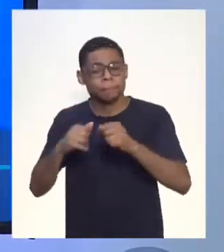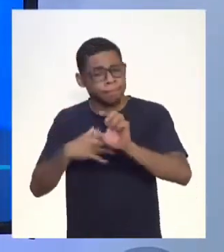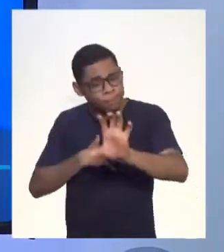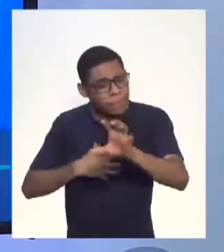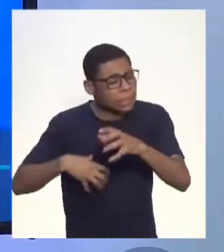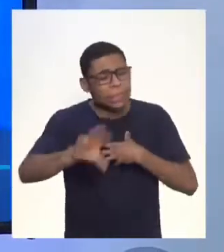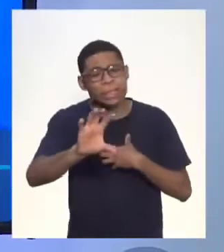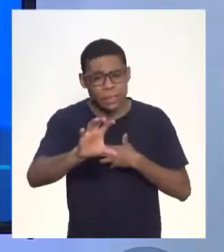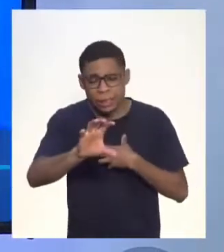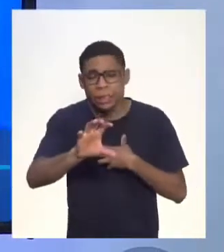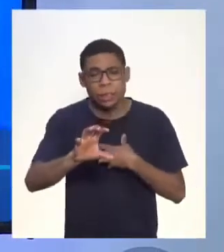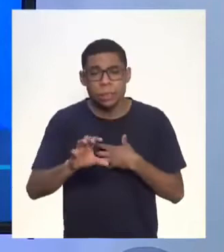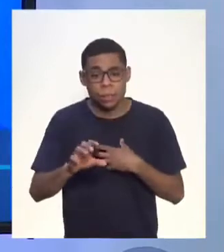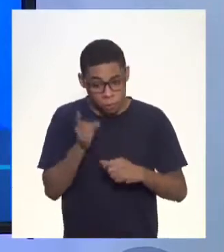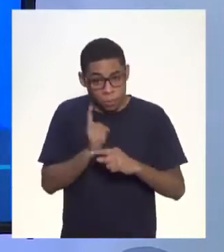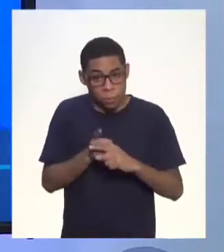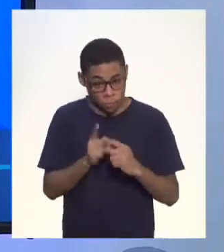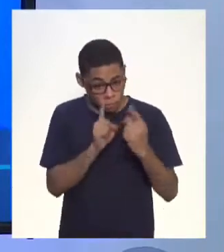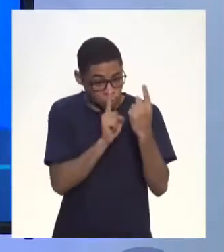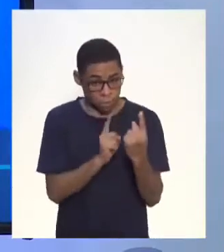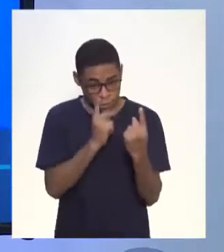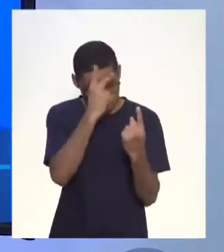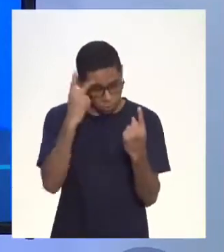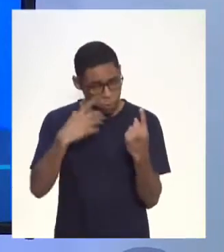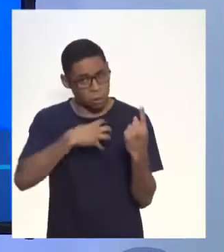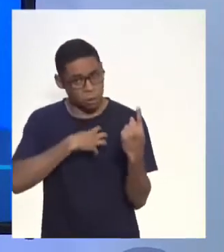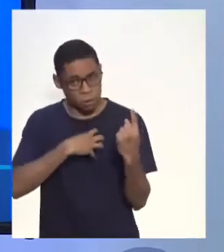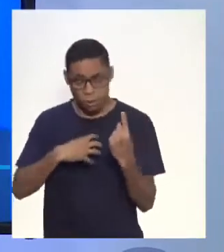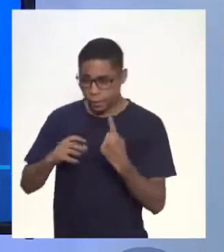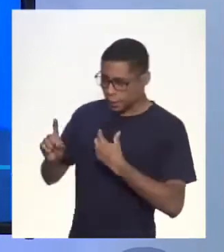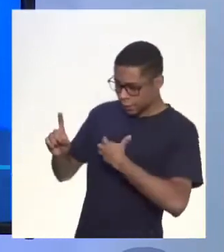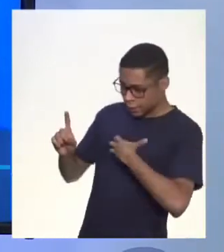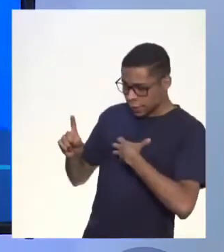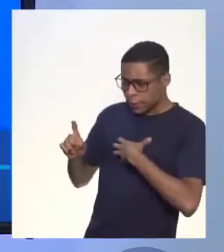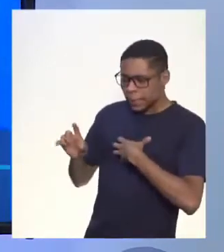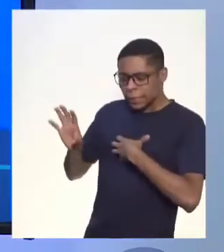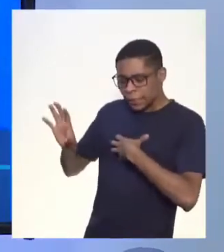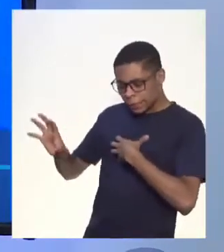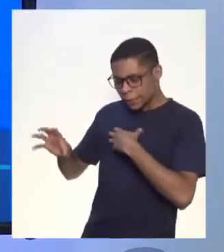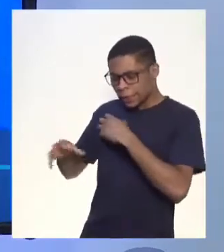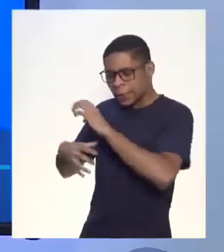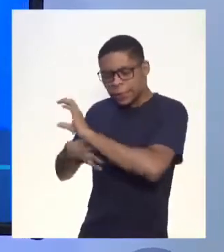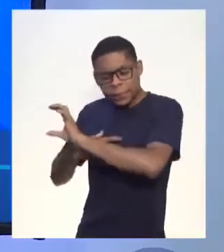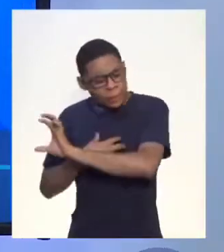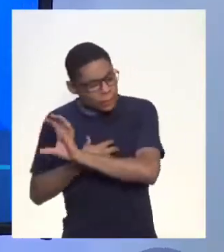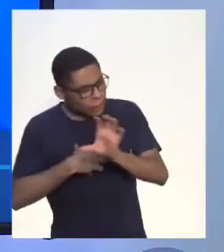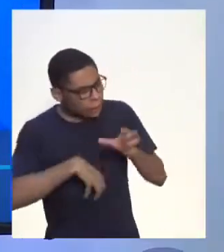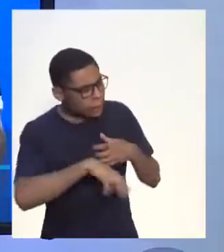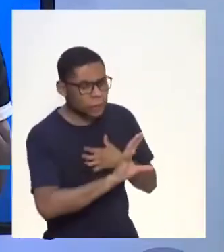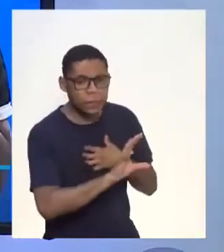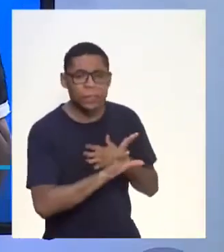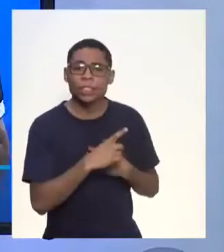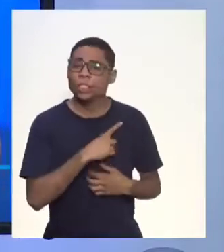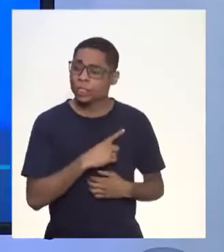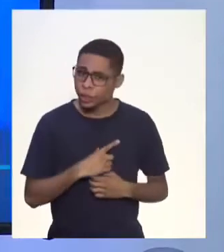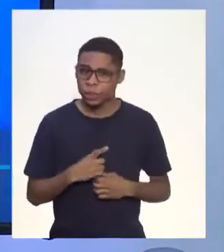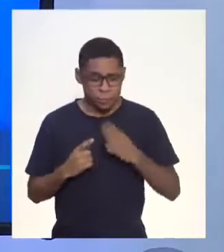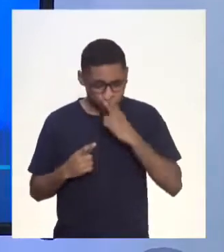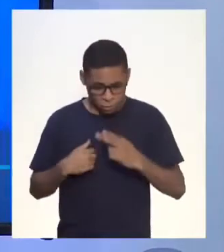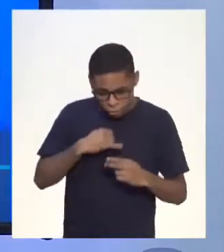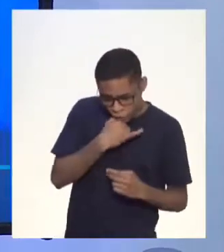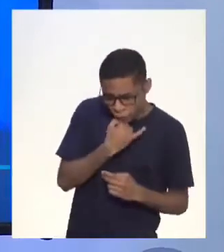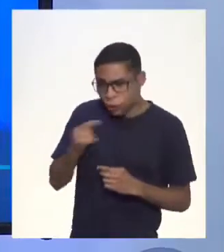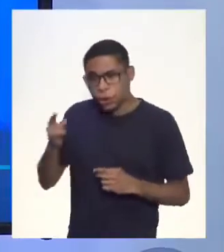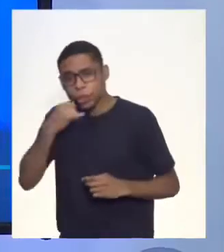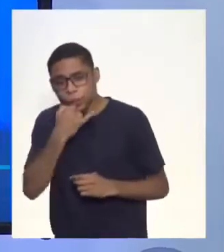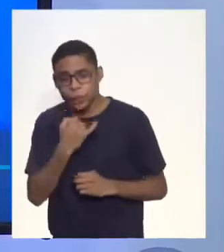que precisa cuidar do outro. E nós vimos aí que ele fala que é um momento de tristeza e que nunca foi importante ainda